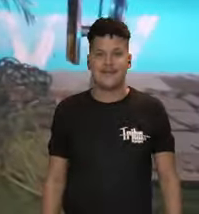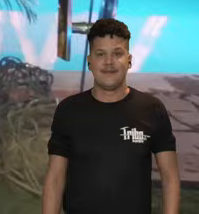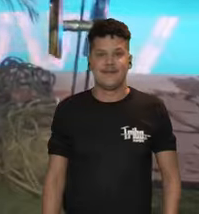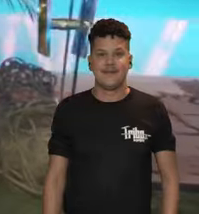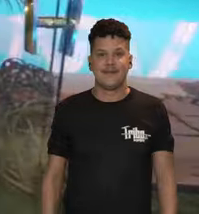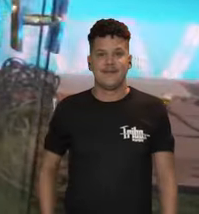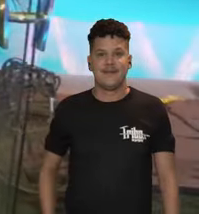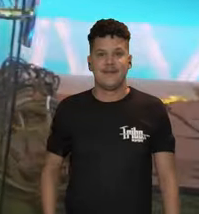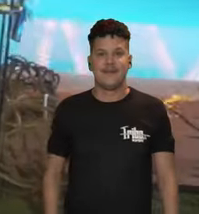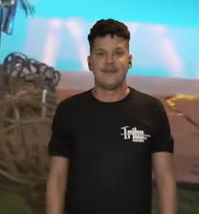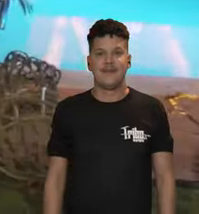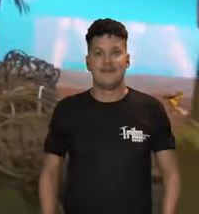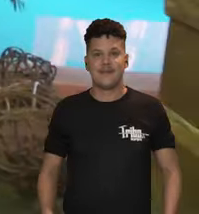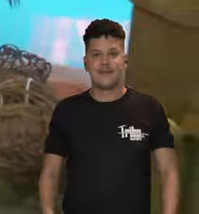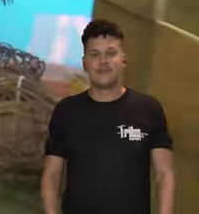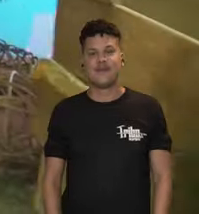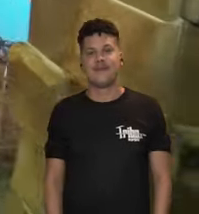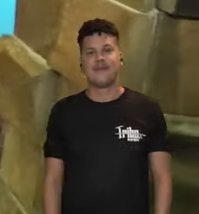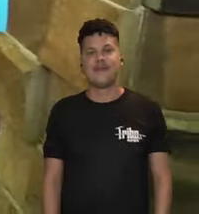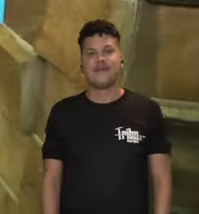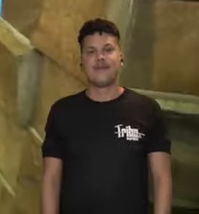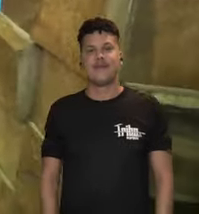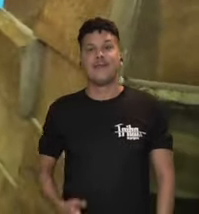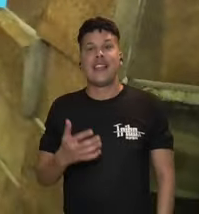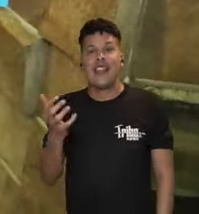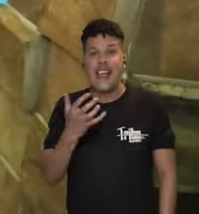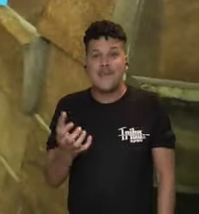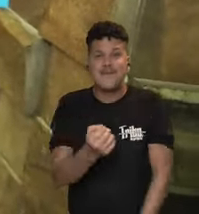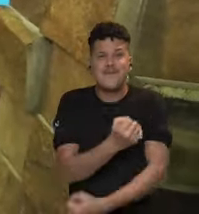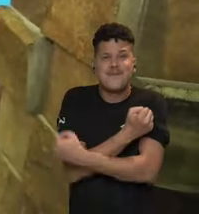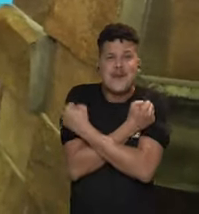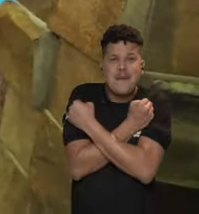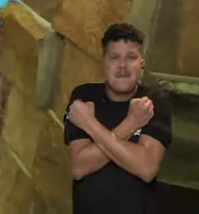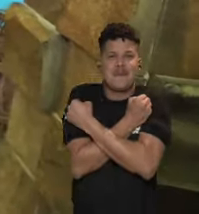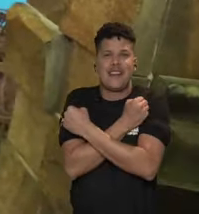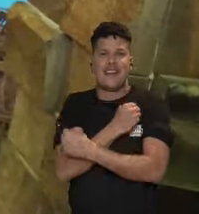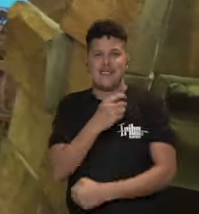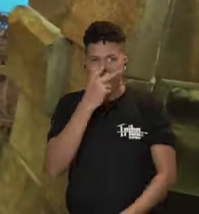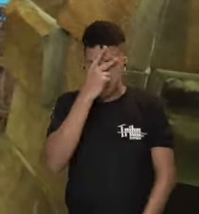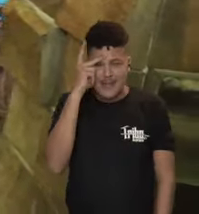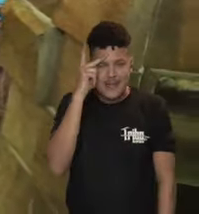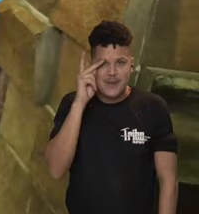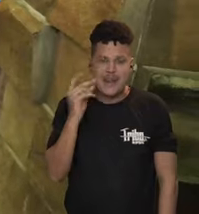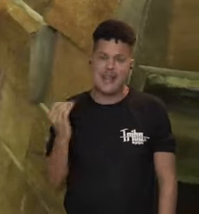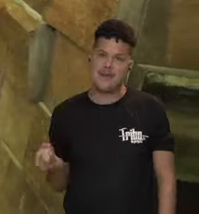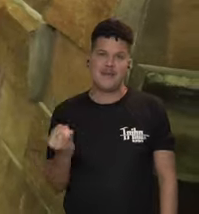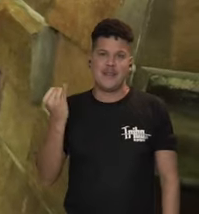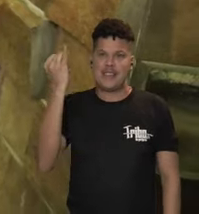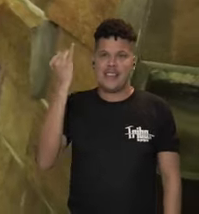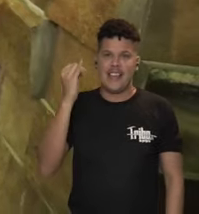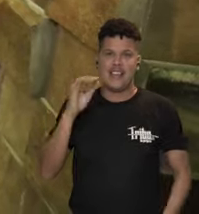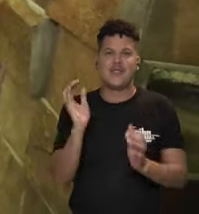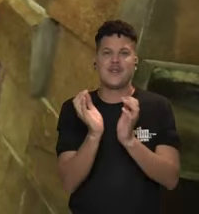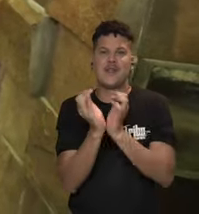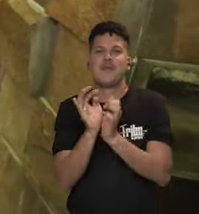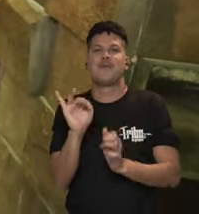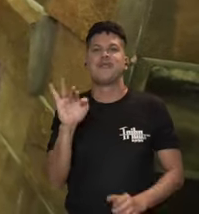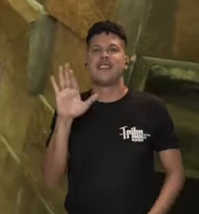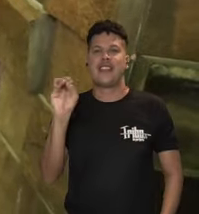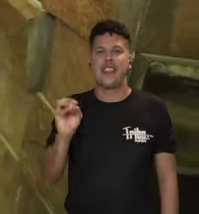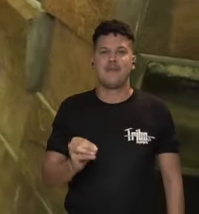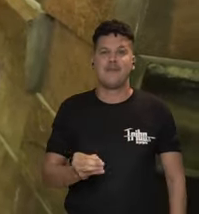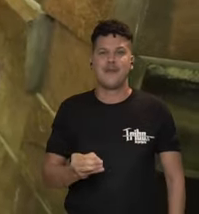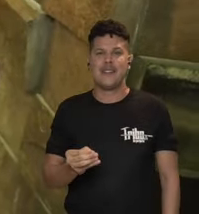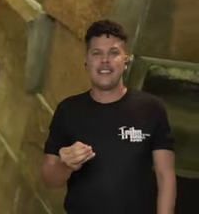E aí? E o seguinte, mano. Quero mandar um grande abraço aqui, velho, pra uma pessoa muito importante no Tribo da Periferia, que